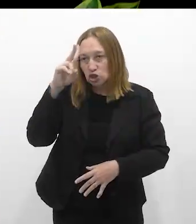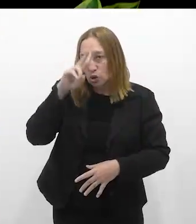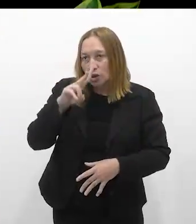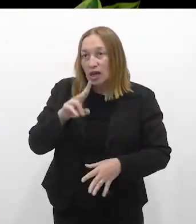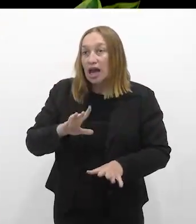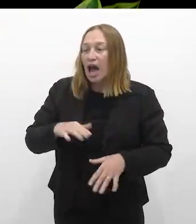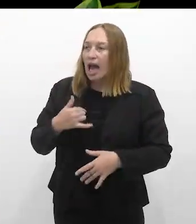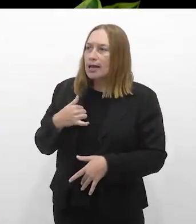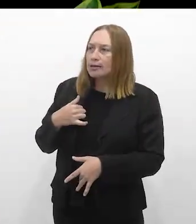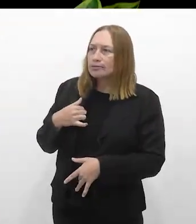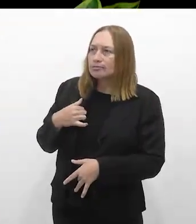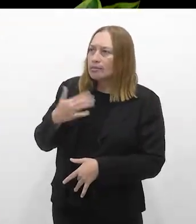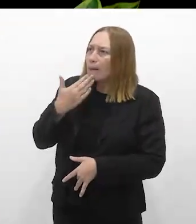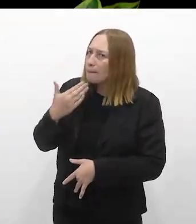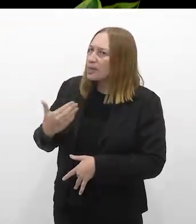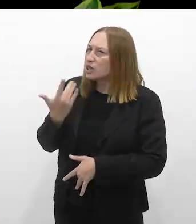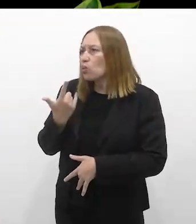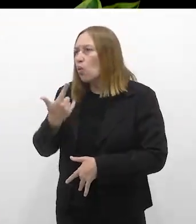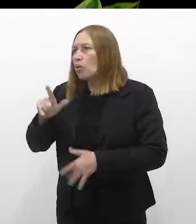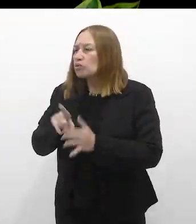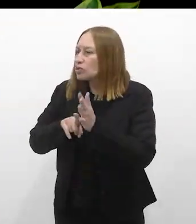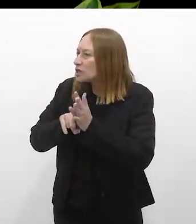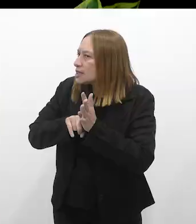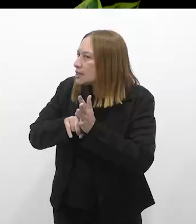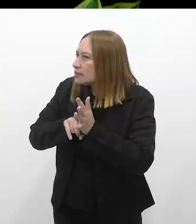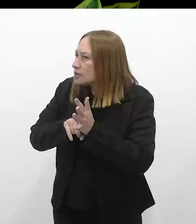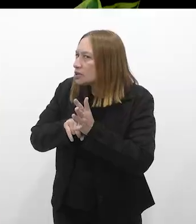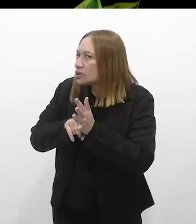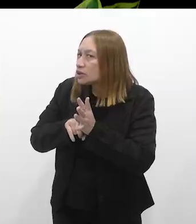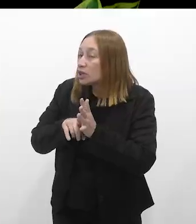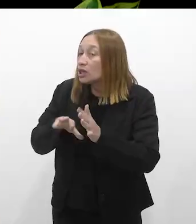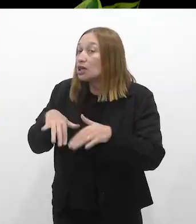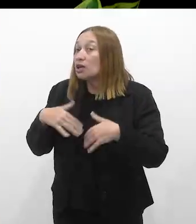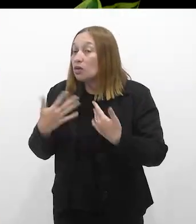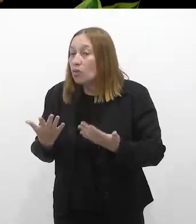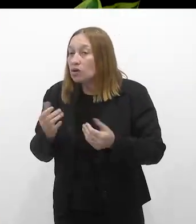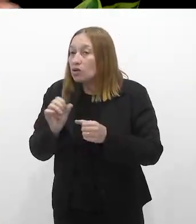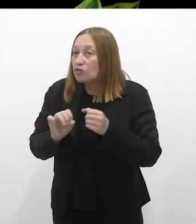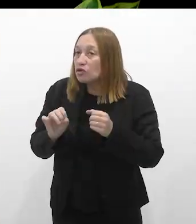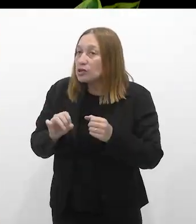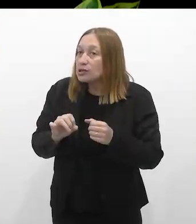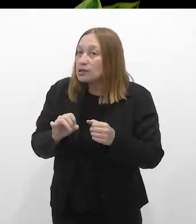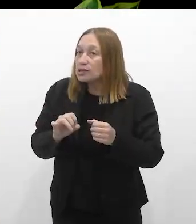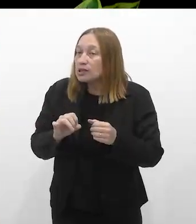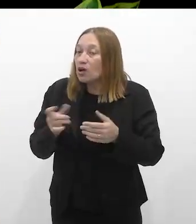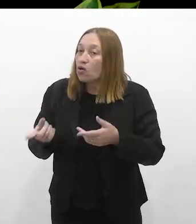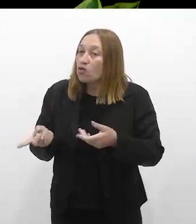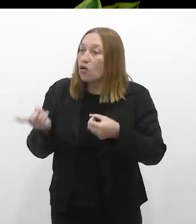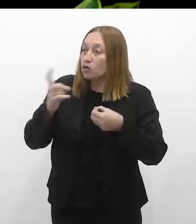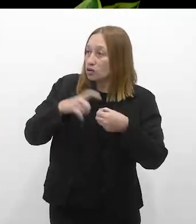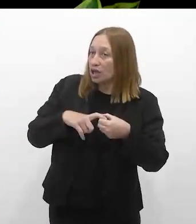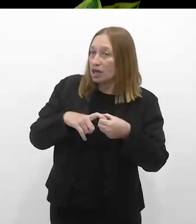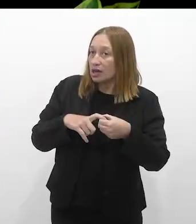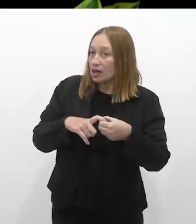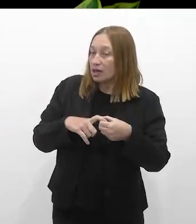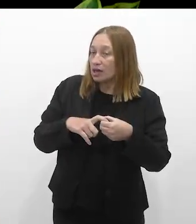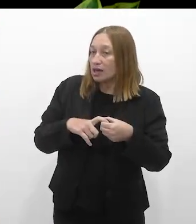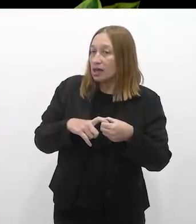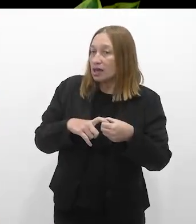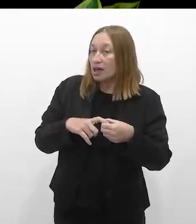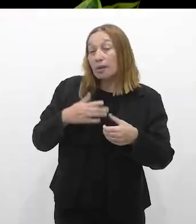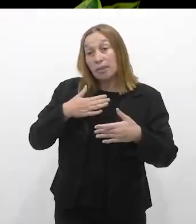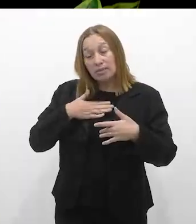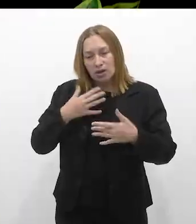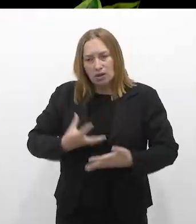com cólica. E aí ele resolveu me pedir outros exames. E quando eu fiz os outros exames, retornei ao